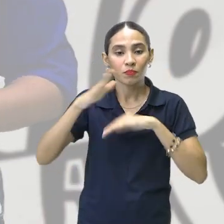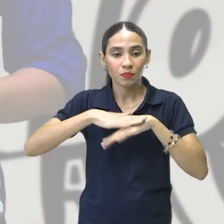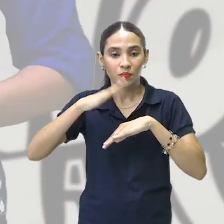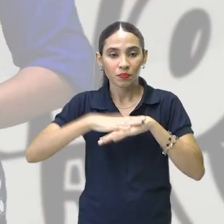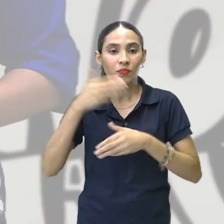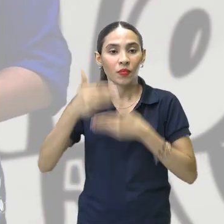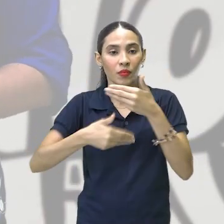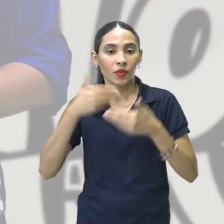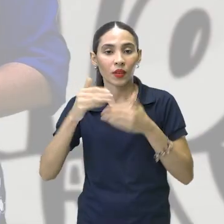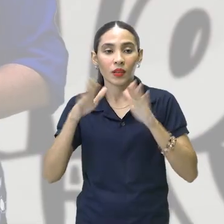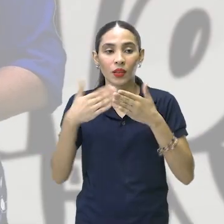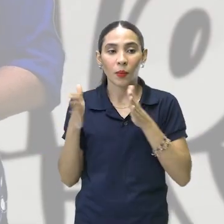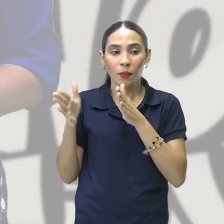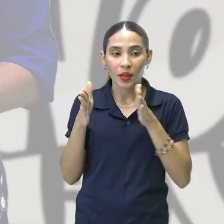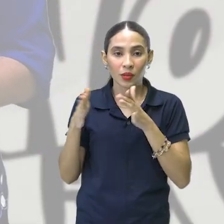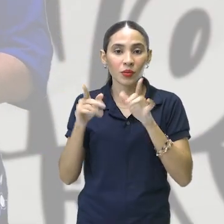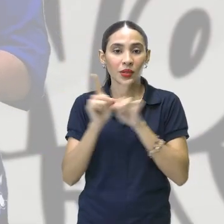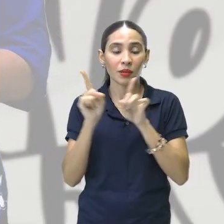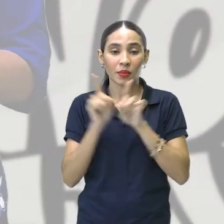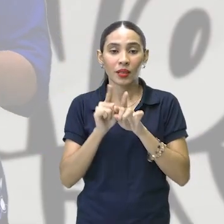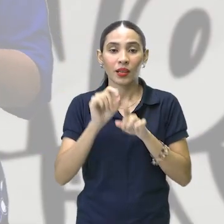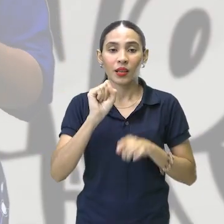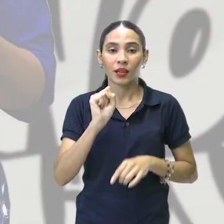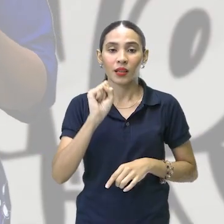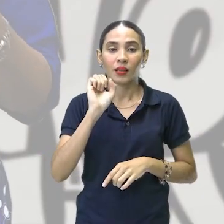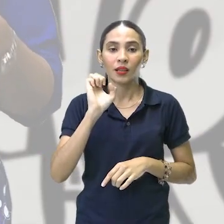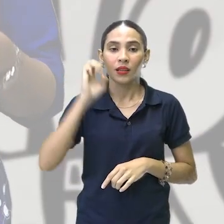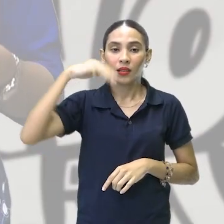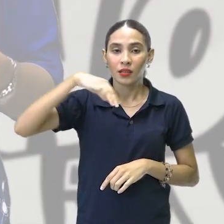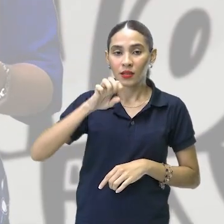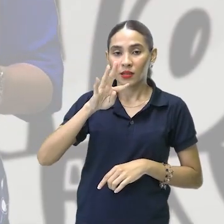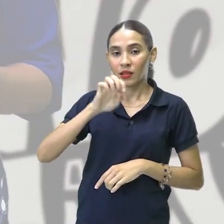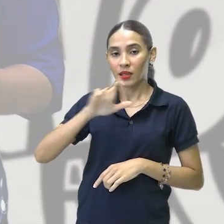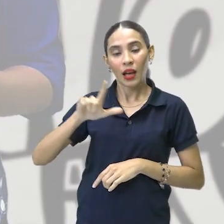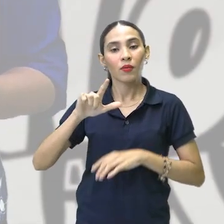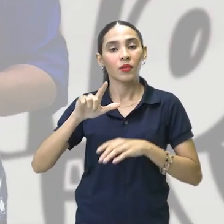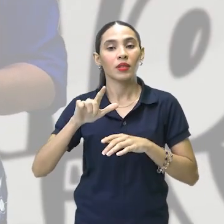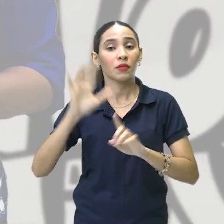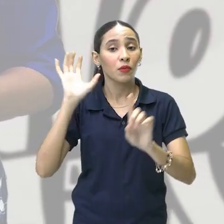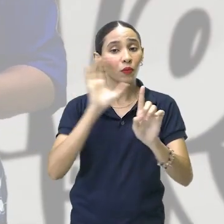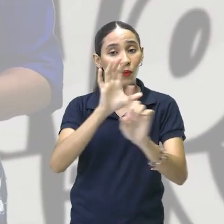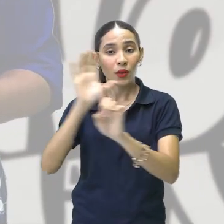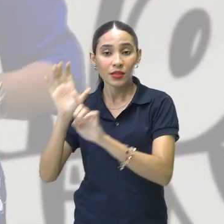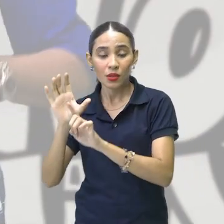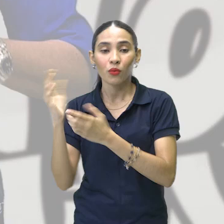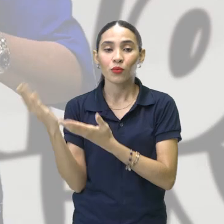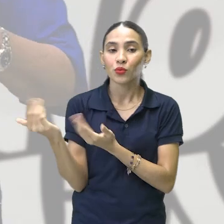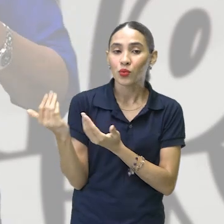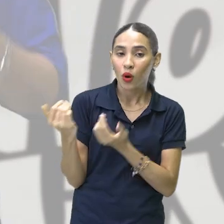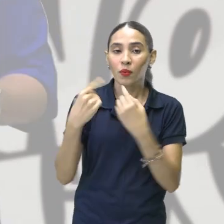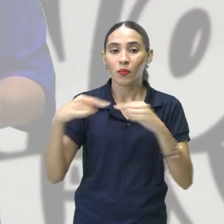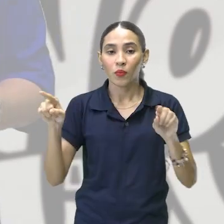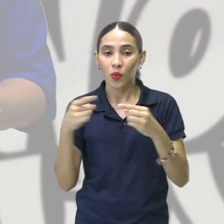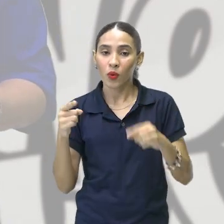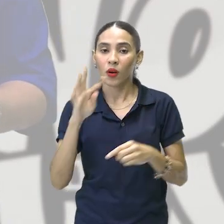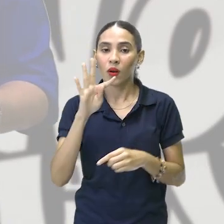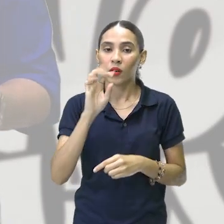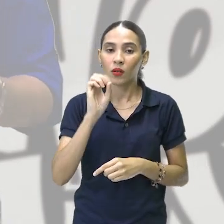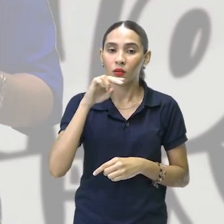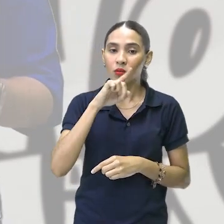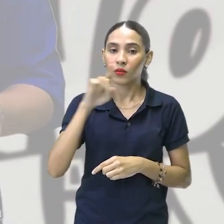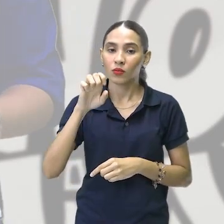desenvolvido. Nesse período, Smera influenciou uma geração de jovens músicos como Tom